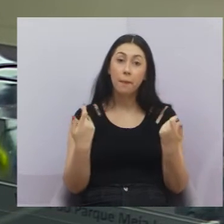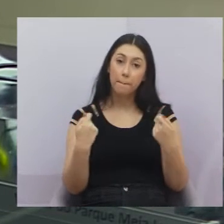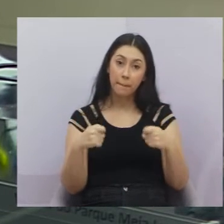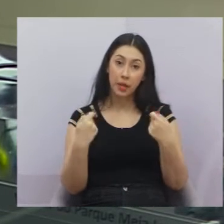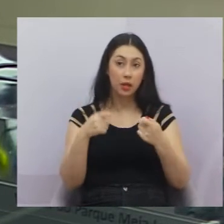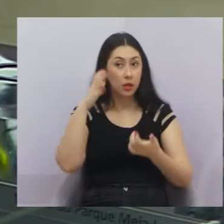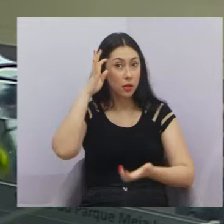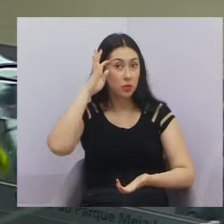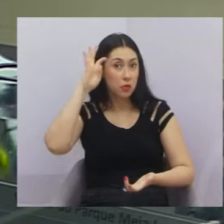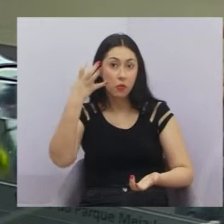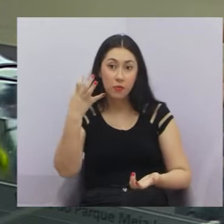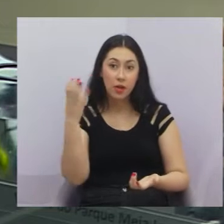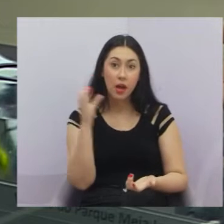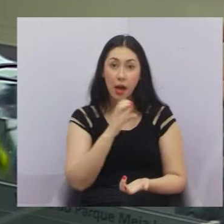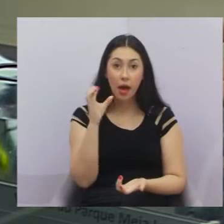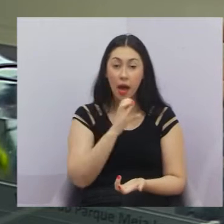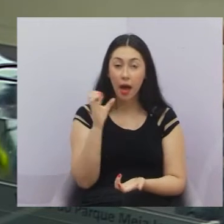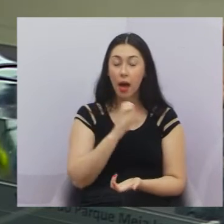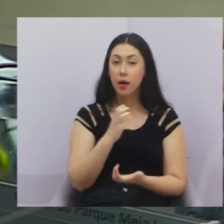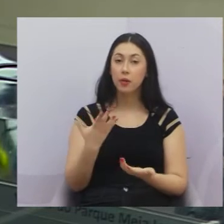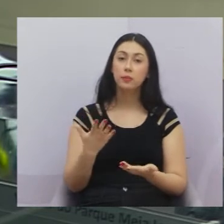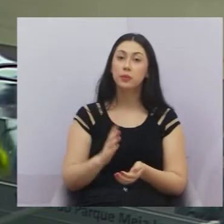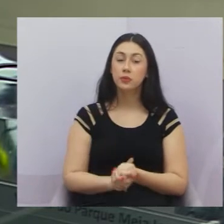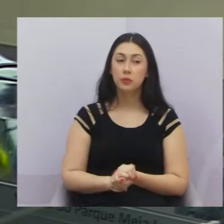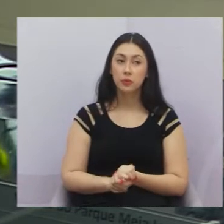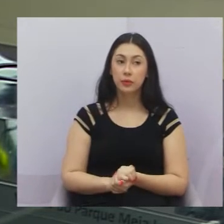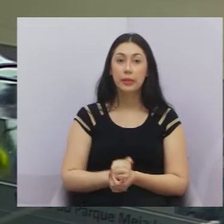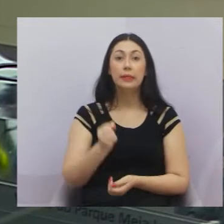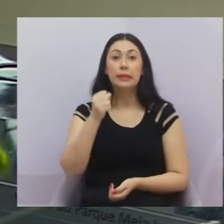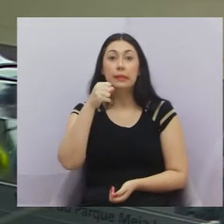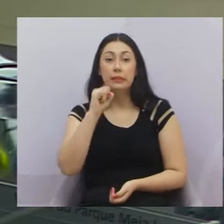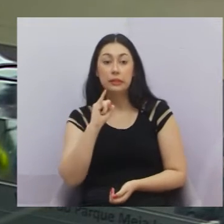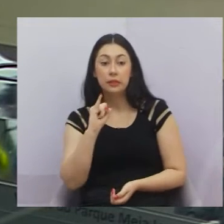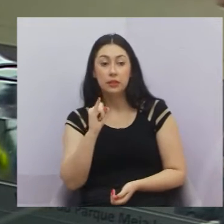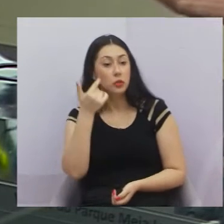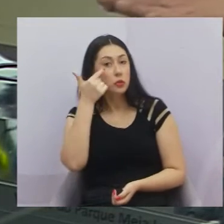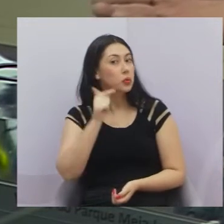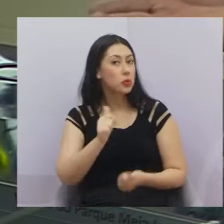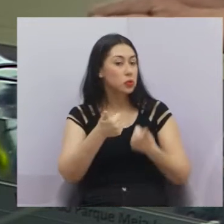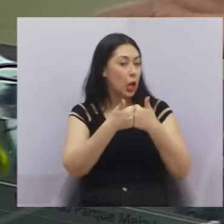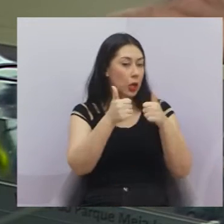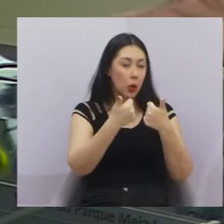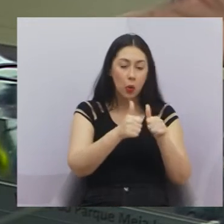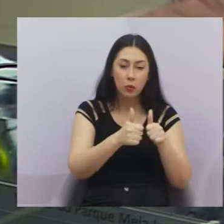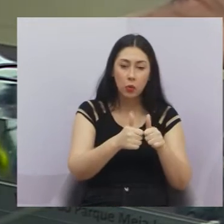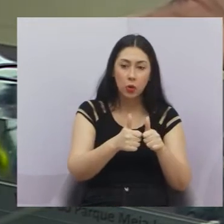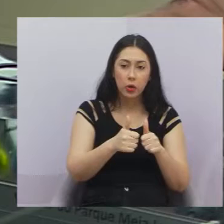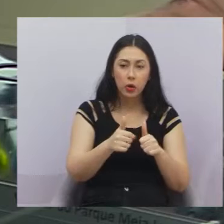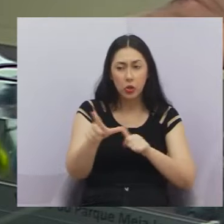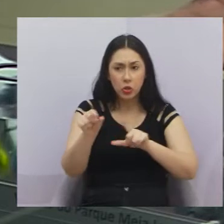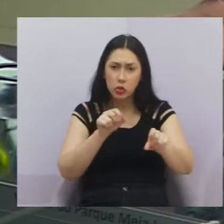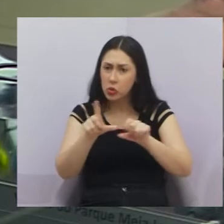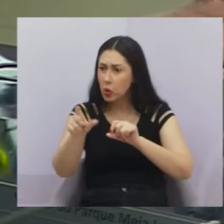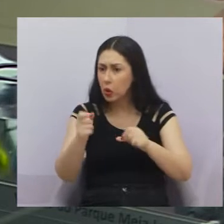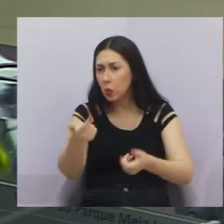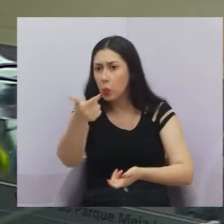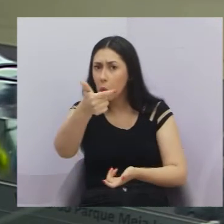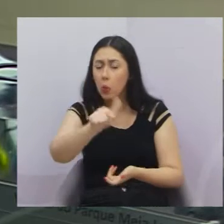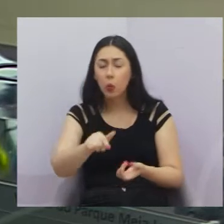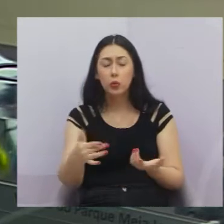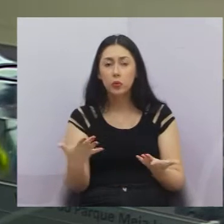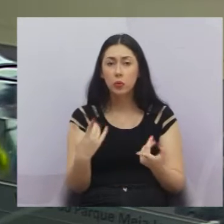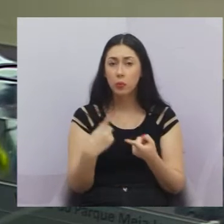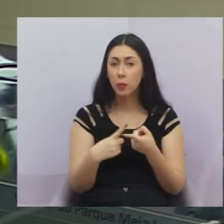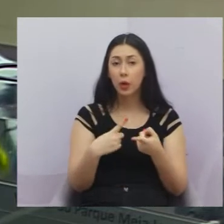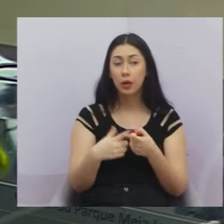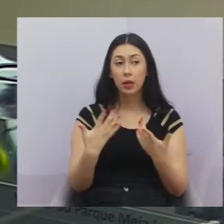essa providência quanto mais rápido. Não existe isso aí. Se não dá para colocar ônibus, coloca micro-ônibus, então, porque não dá